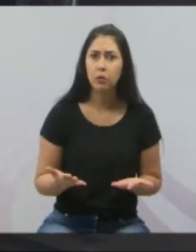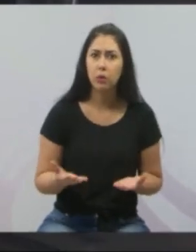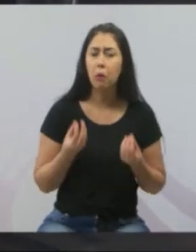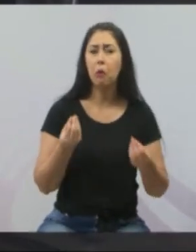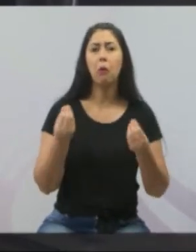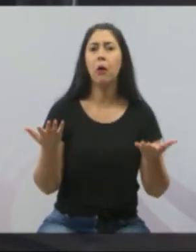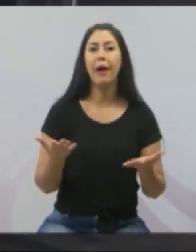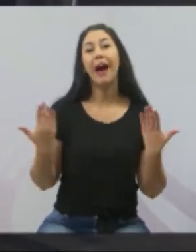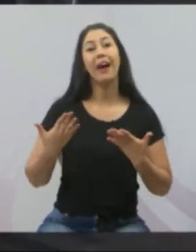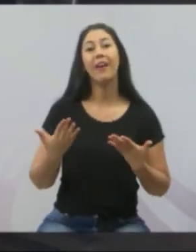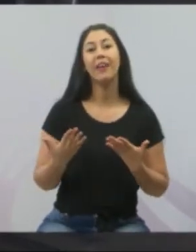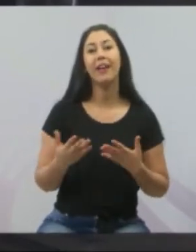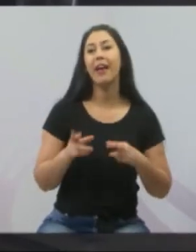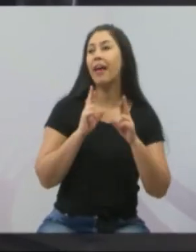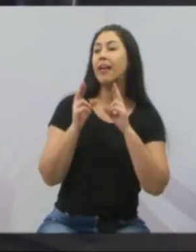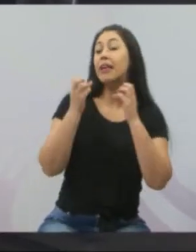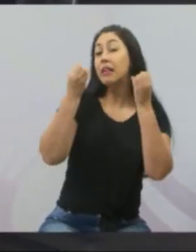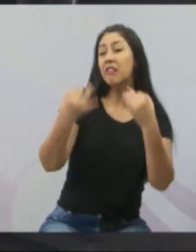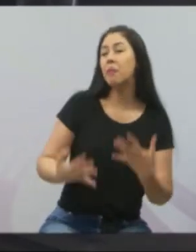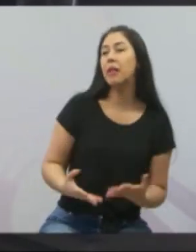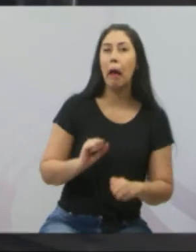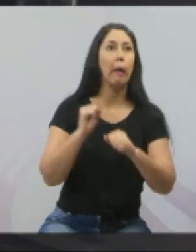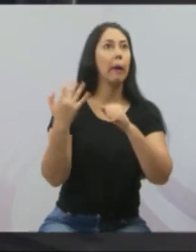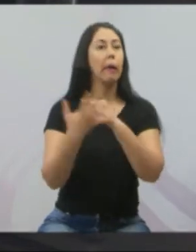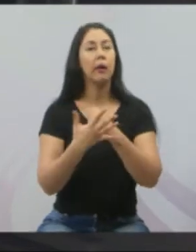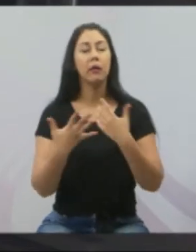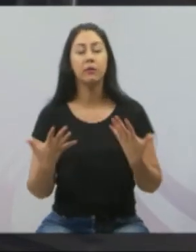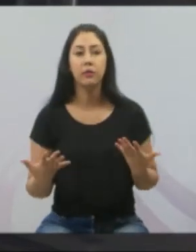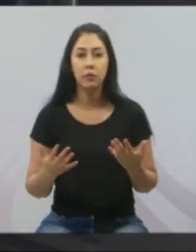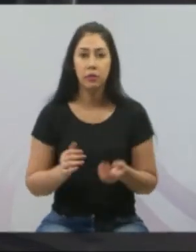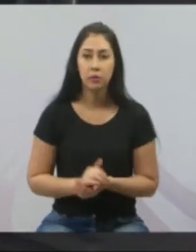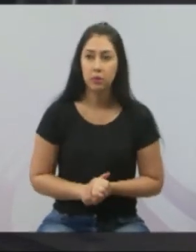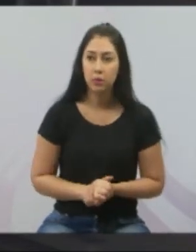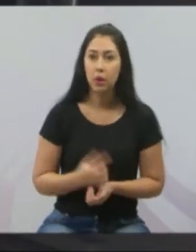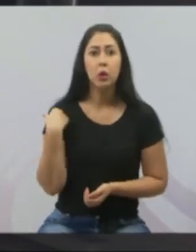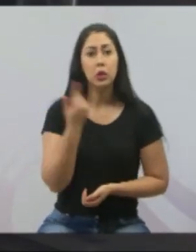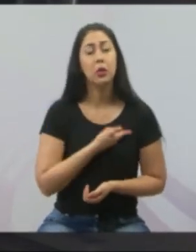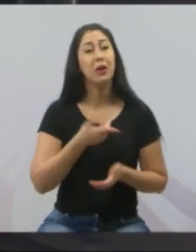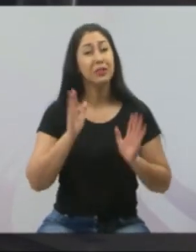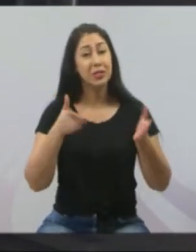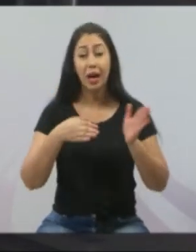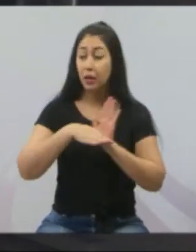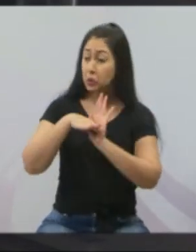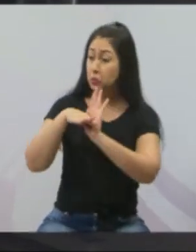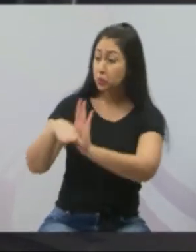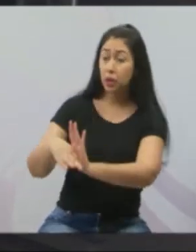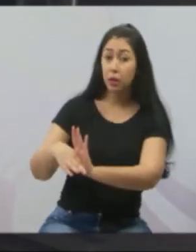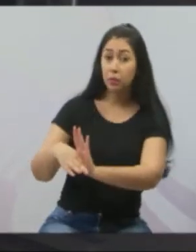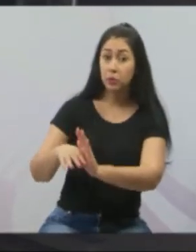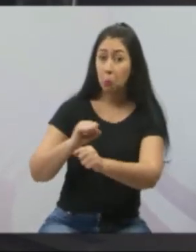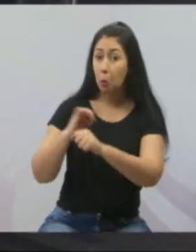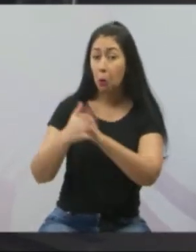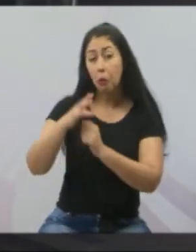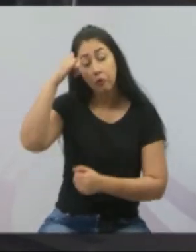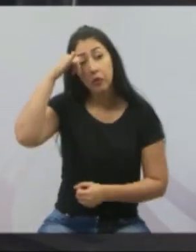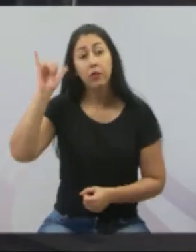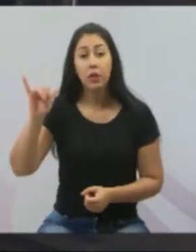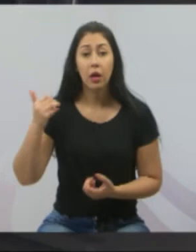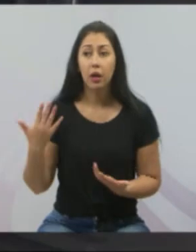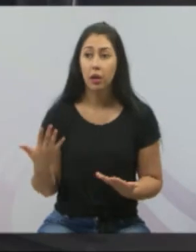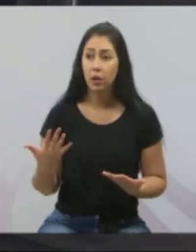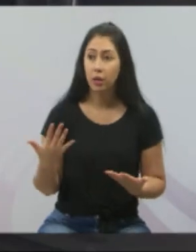Próximo requerimento. Requerimento número 240. Requeremos o incentivo do senhor presidente desta Casa, ouvido e aprovado pela Igreja de Plenário, cumpridas